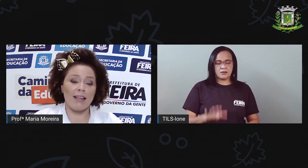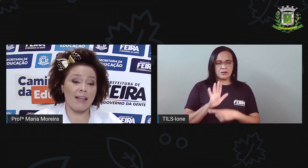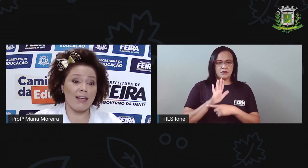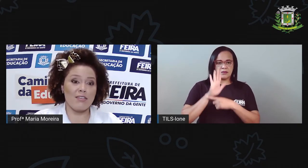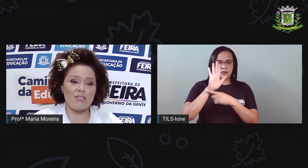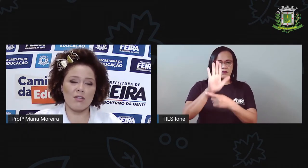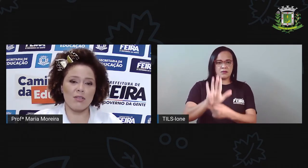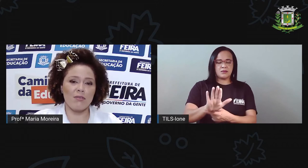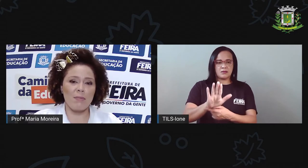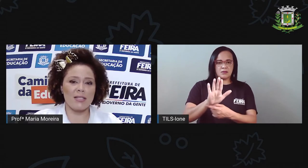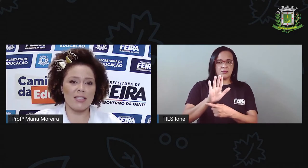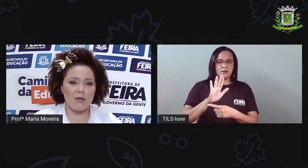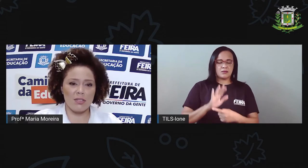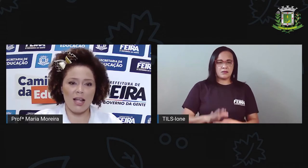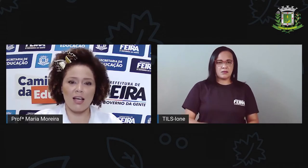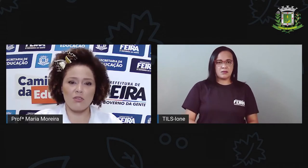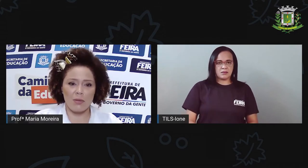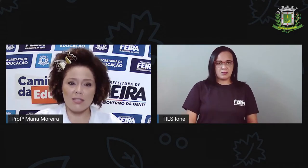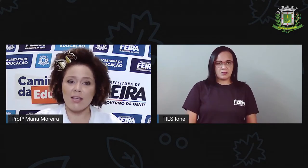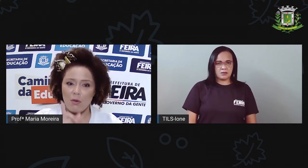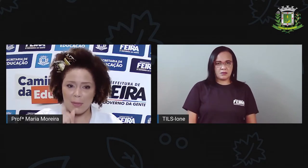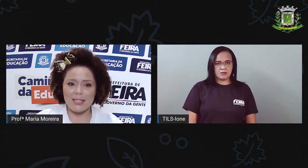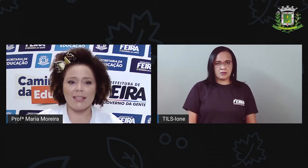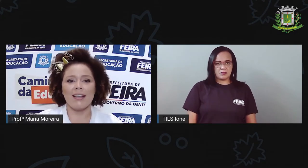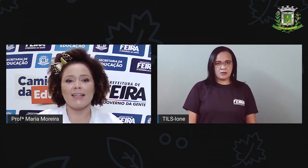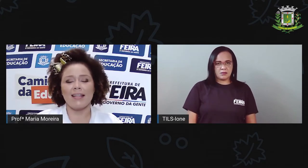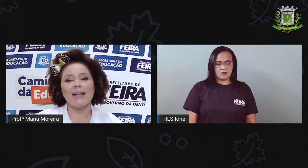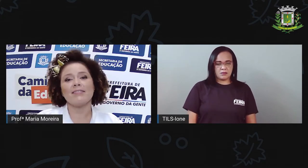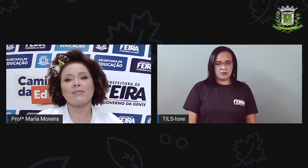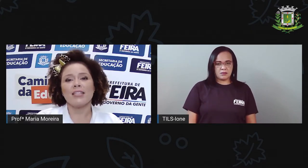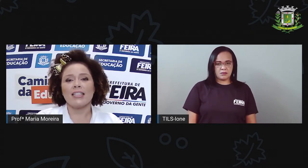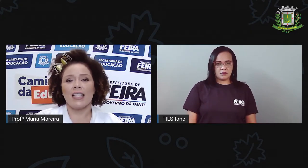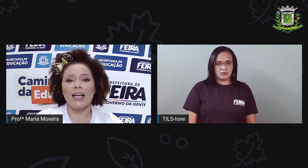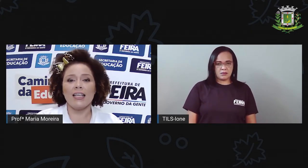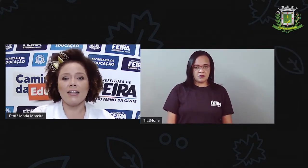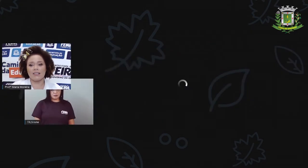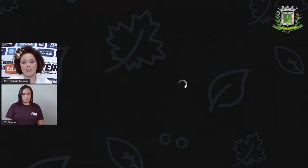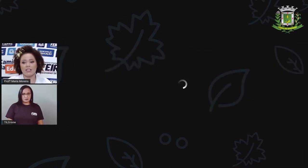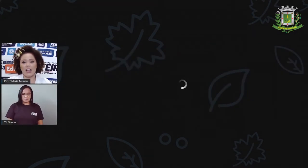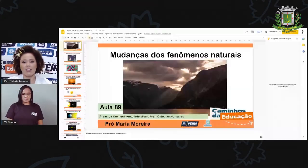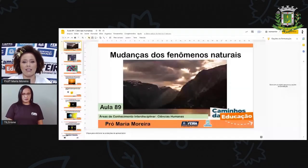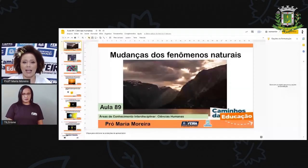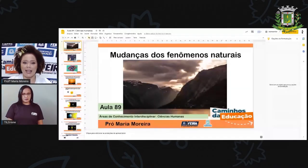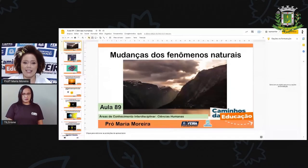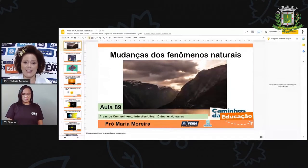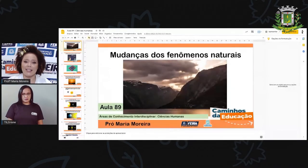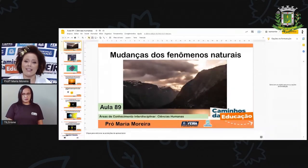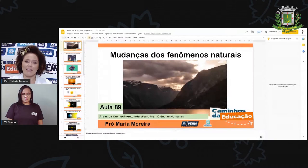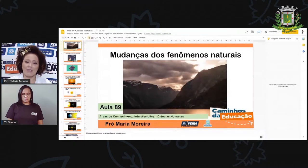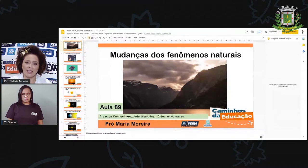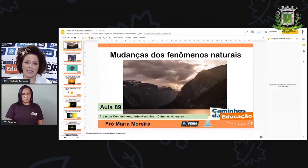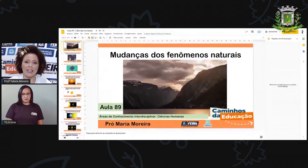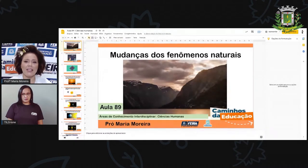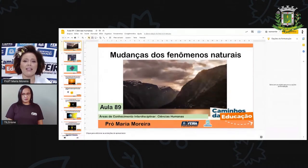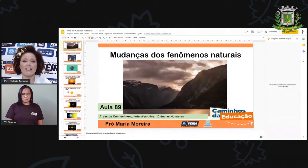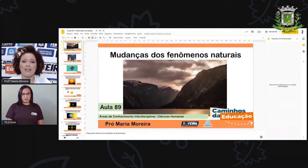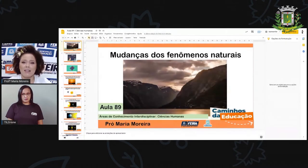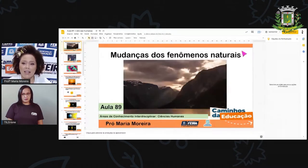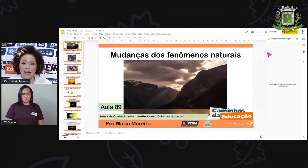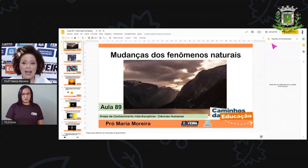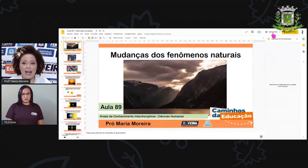A técnica disse que eu não apresentei o slide, mas eu apresentei, tá? Tá aí, nossa, tá assim, tá vendo aí?